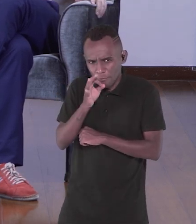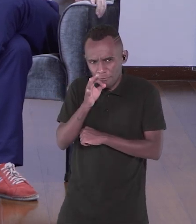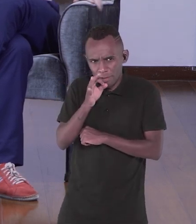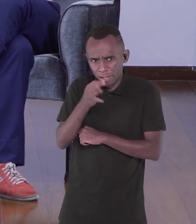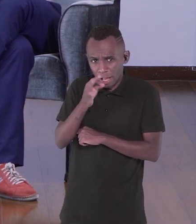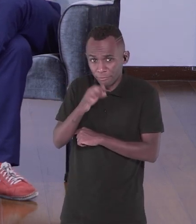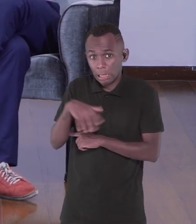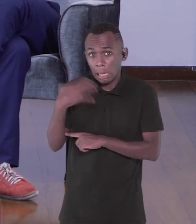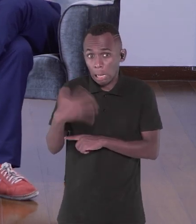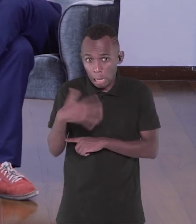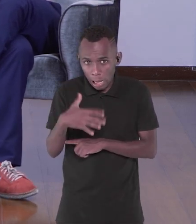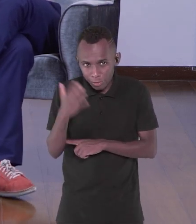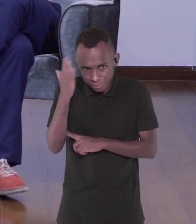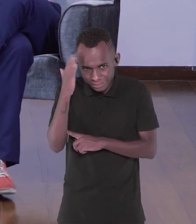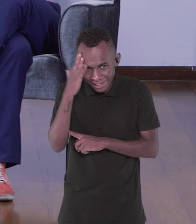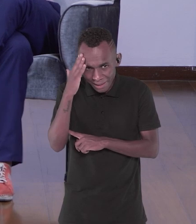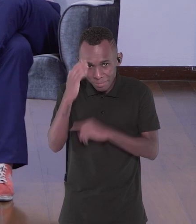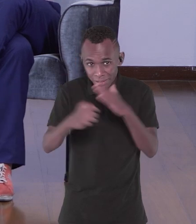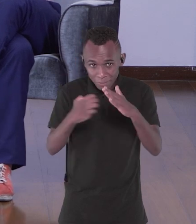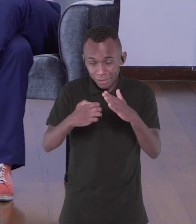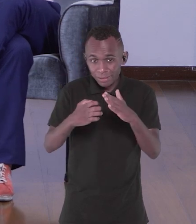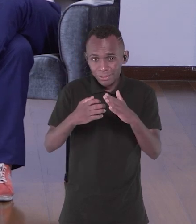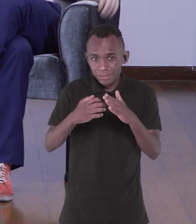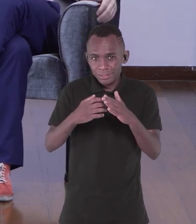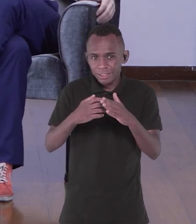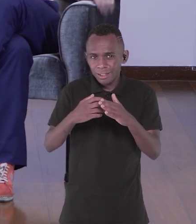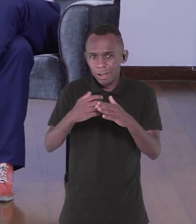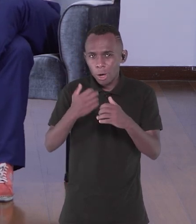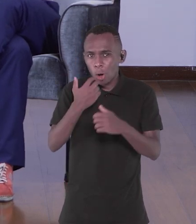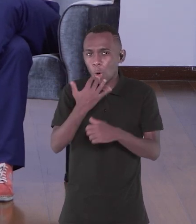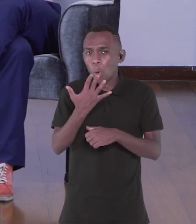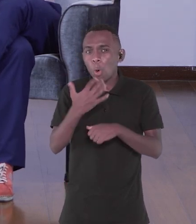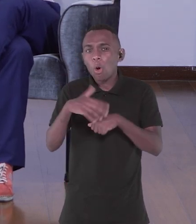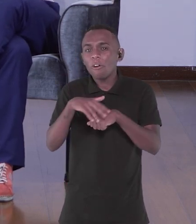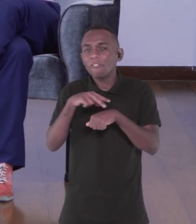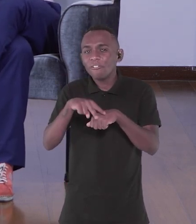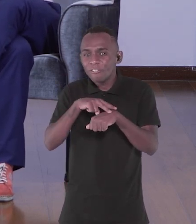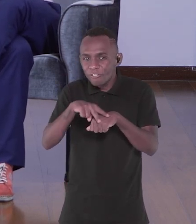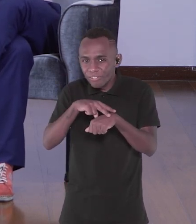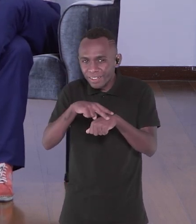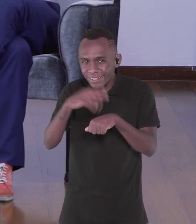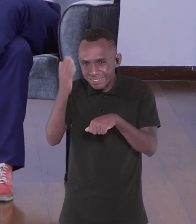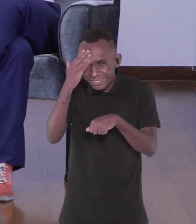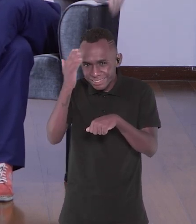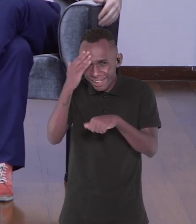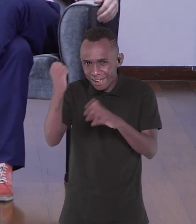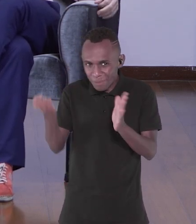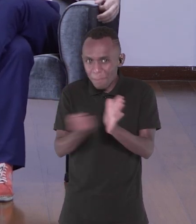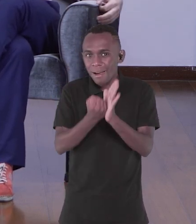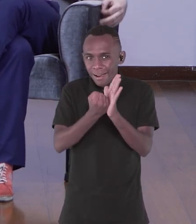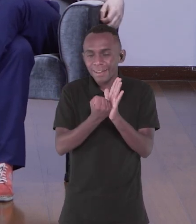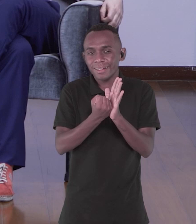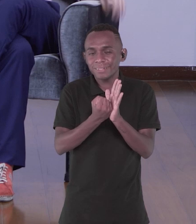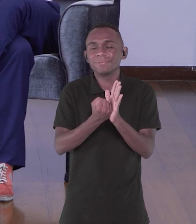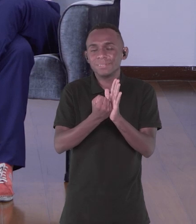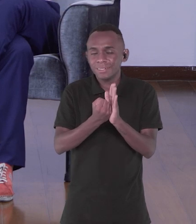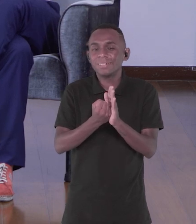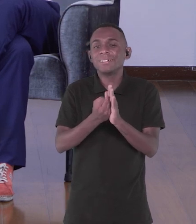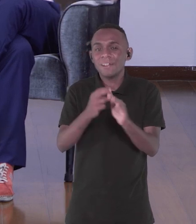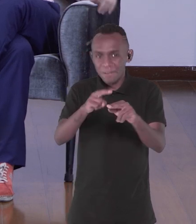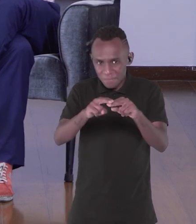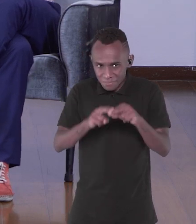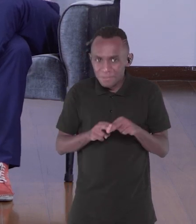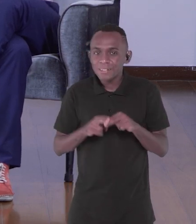café caro pra caramba, aquele todo verdinho, né, com aquela coisa redonda. Né? Eles trocaram